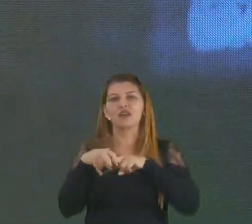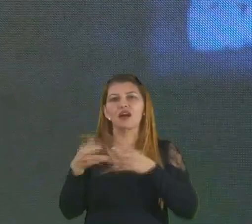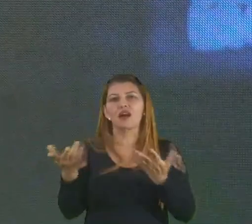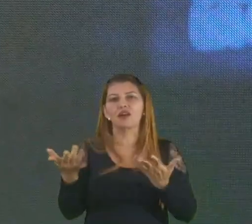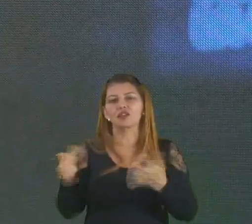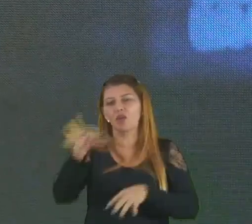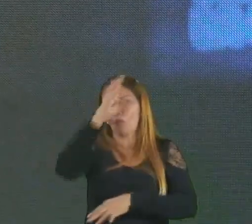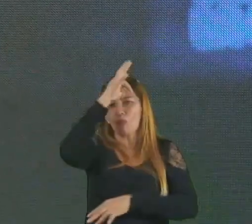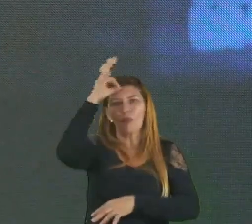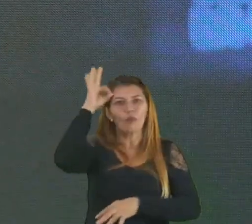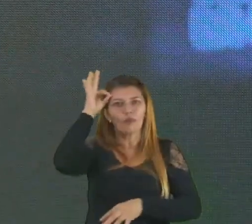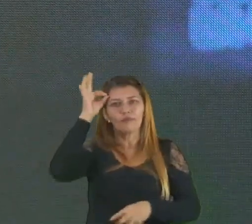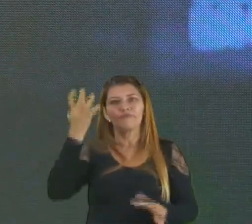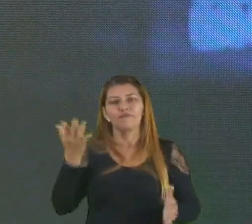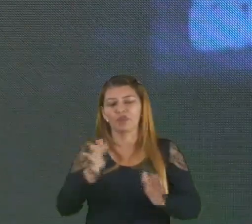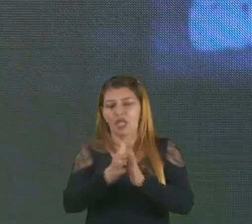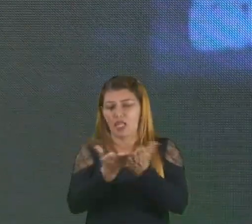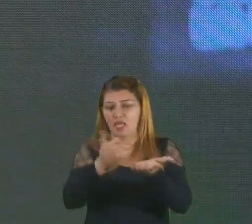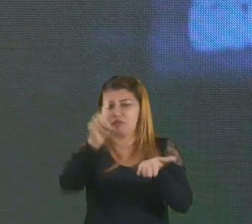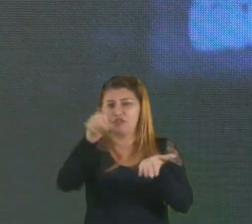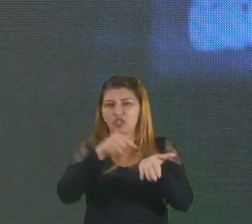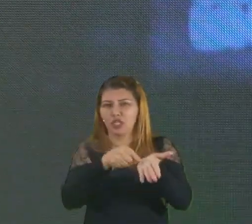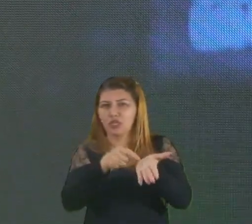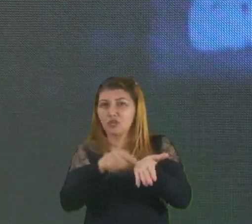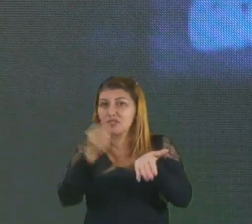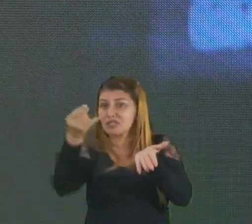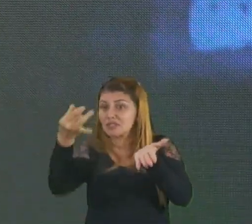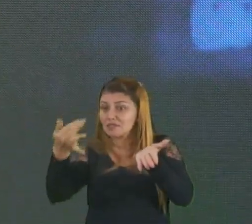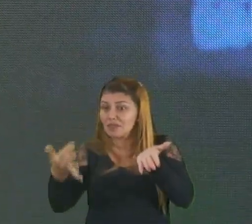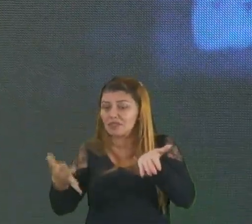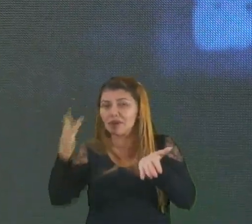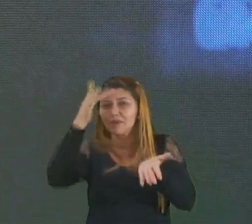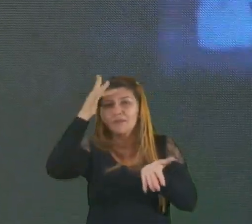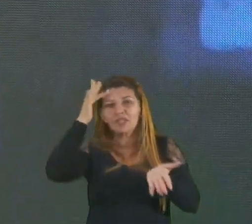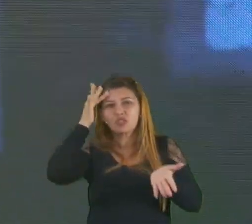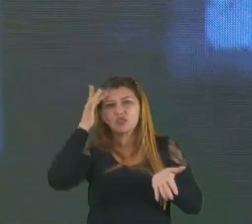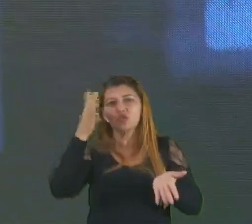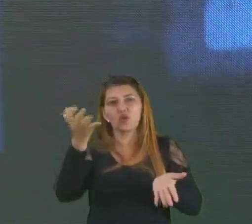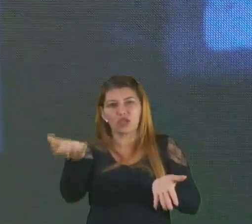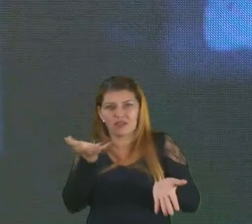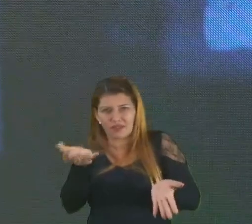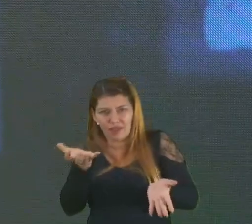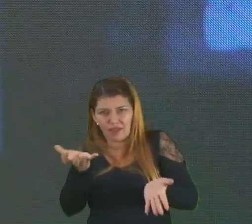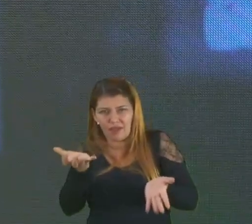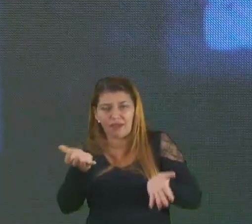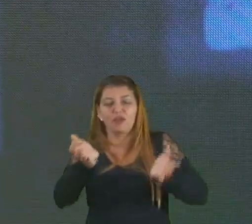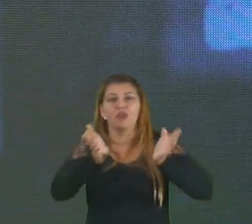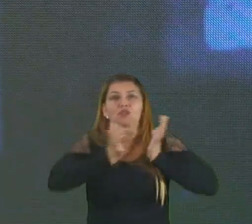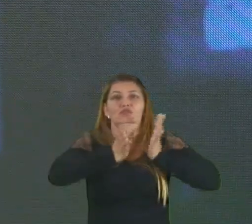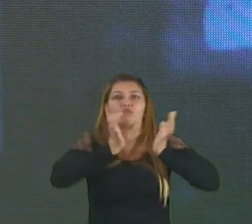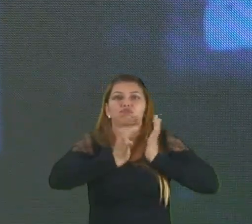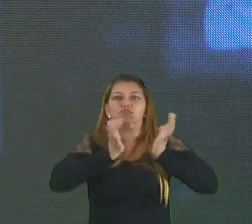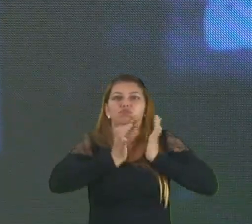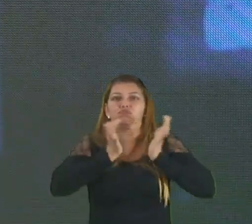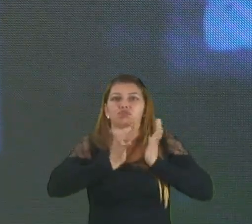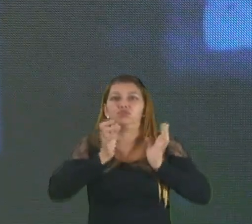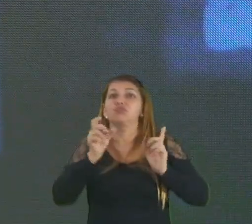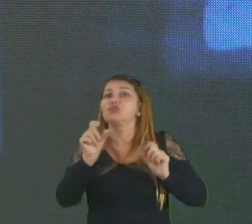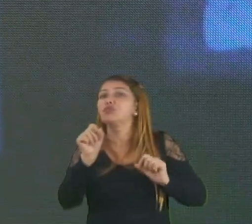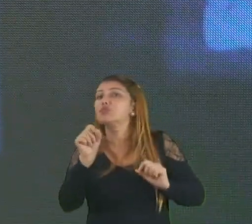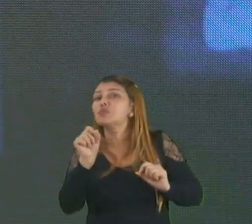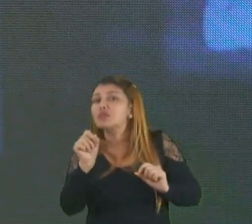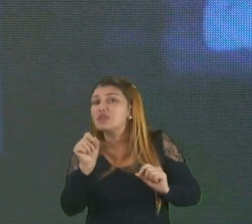espiritual. A Bíblia está aqui, irmão. A Bíblia diz assim: aqueles que querem ficar ricos, o que é que vai acontecer